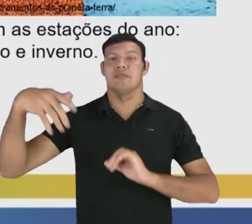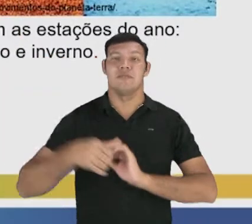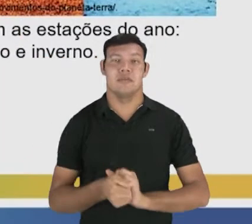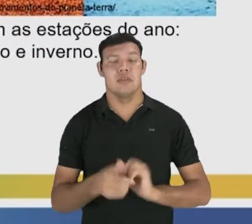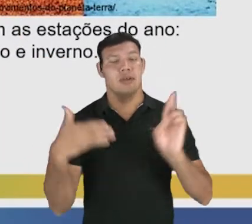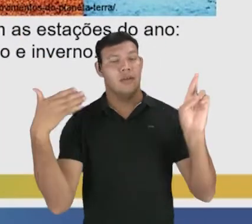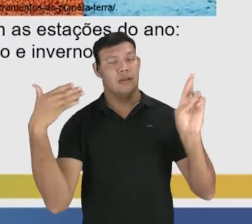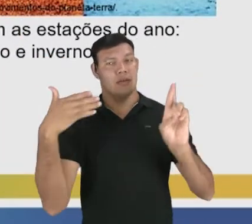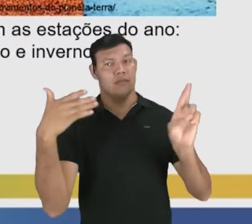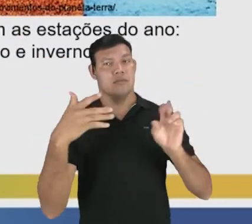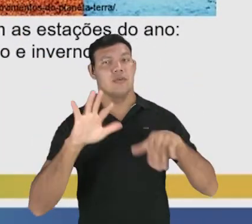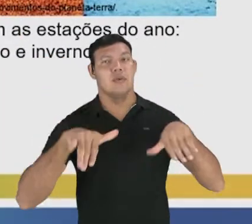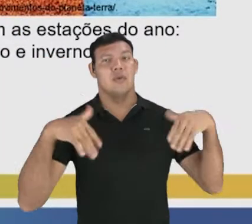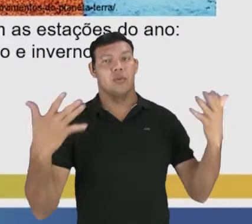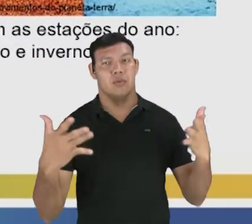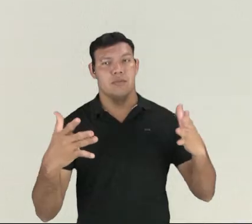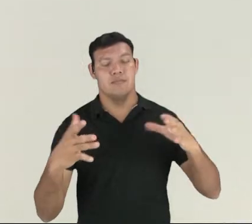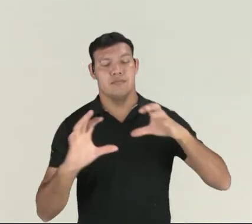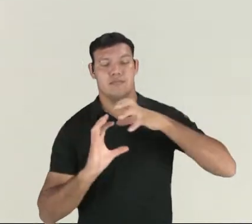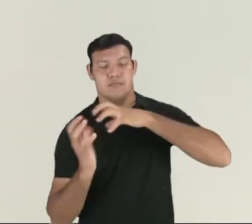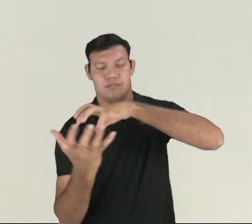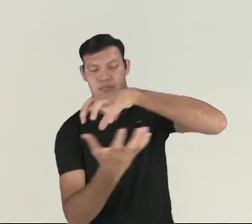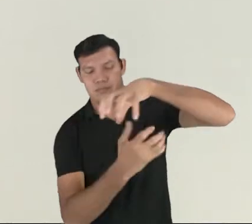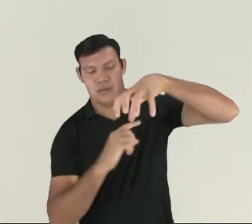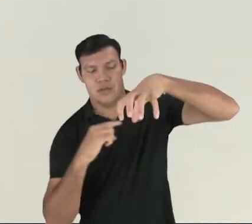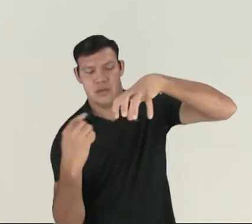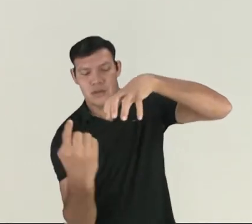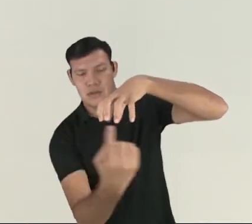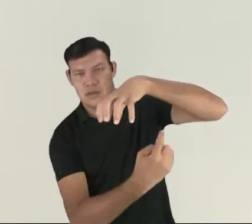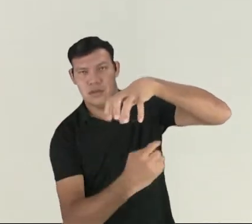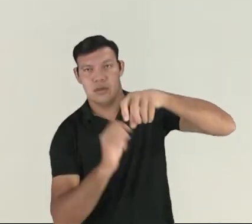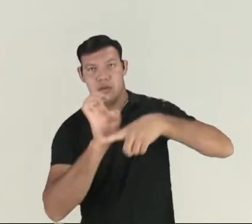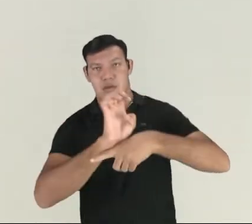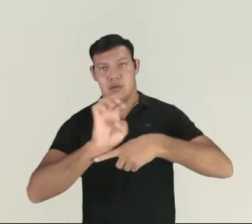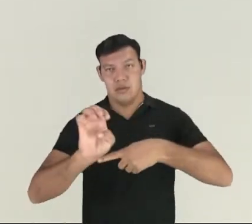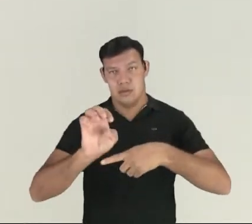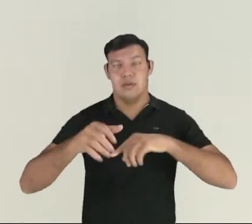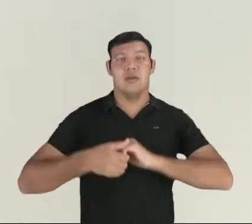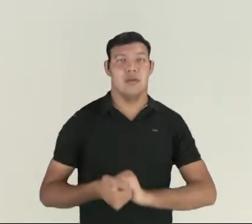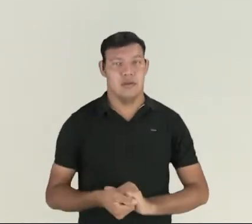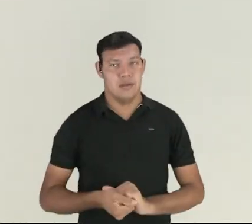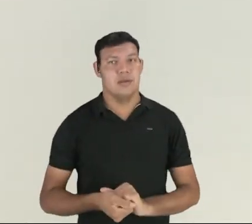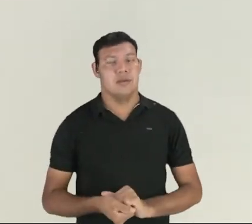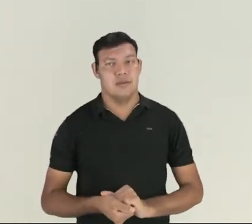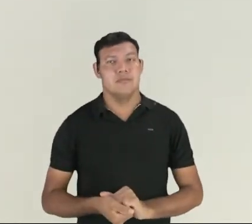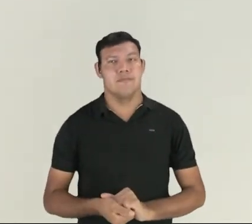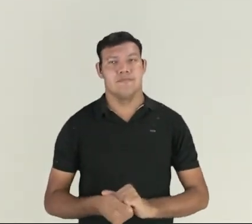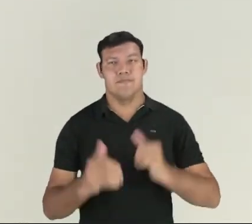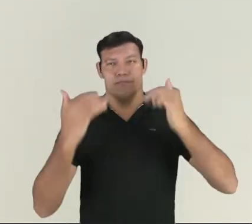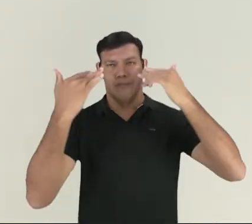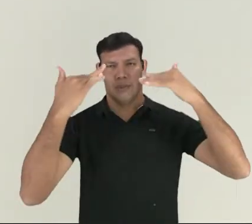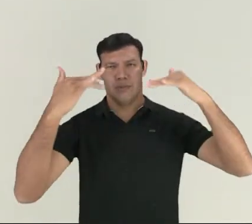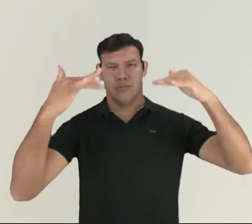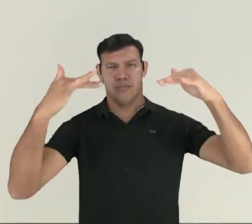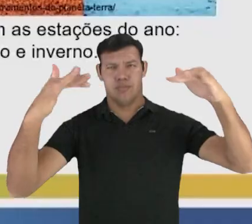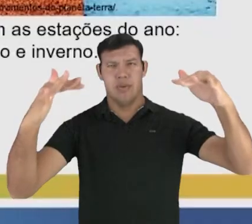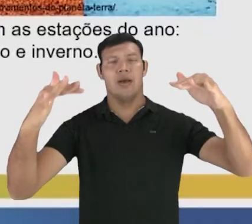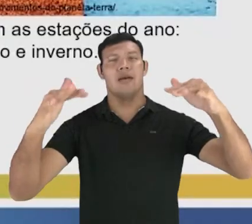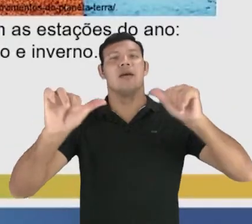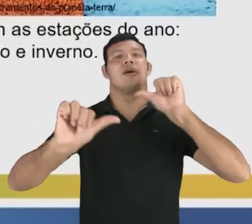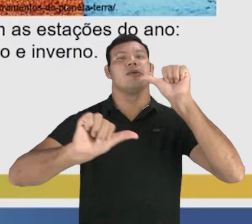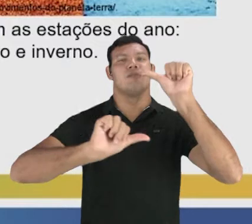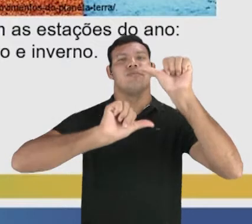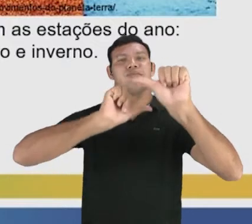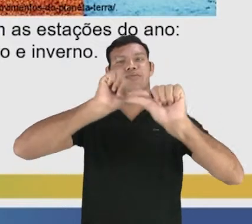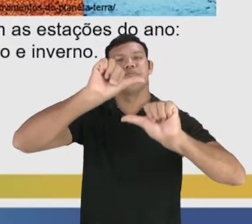referência aí vai ser a linha do Equador. Como vocês podem observar nessa imagem, a paisagem ela vai sendo alterada de